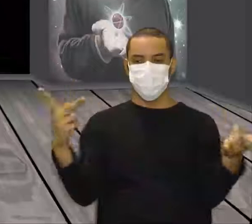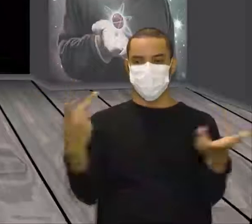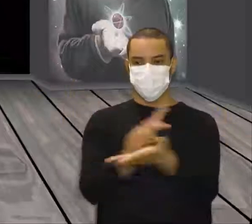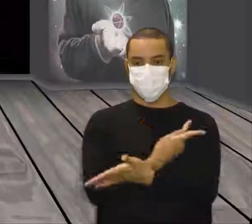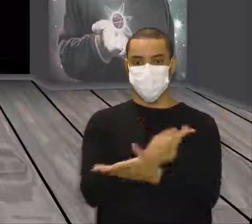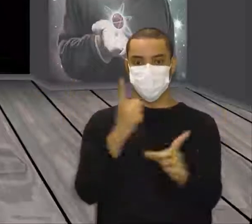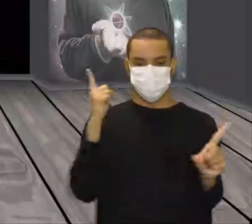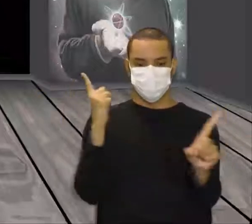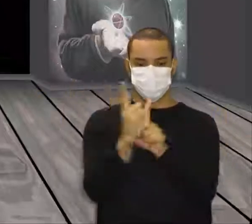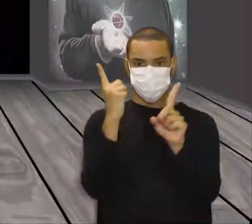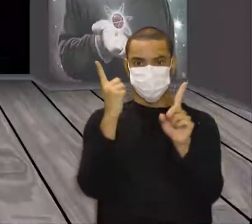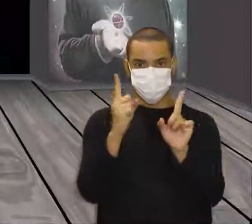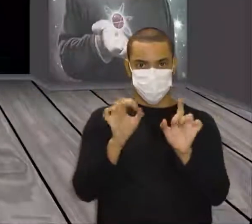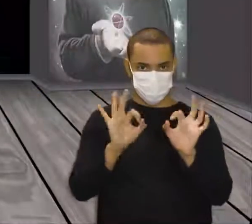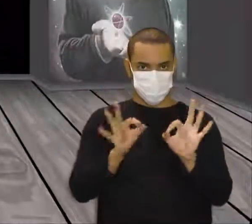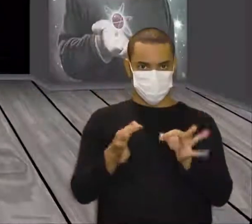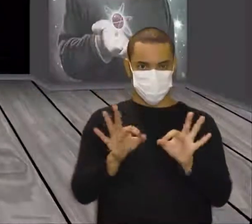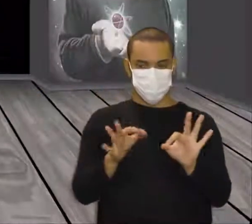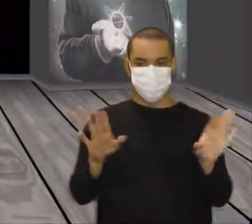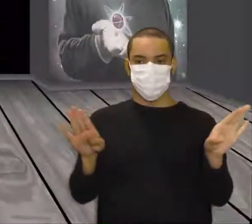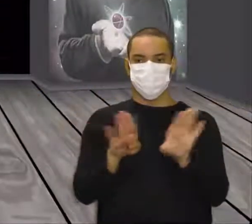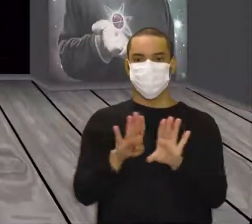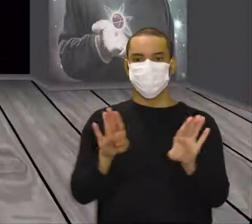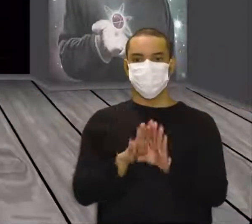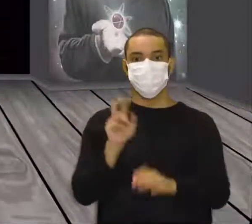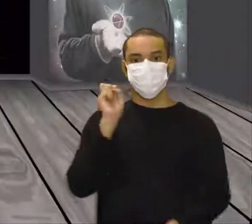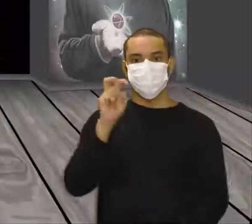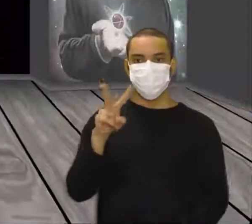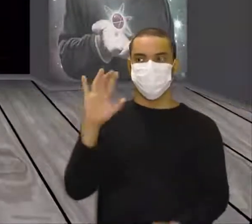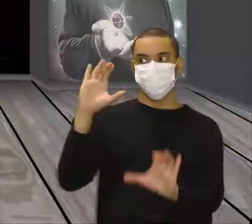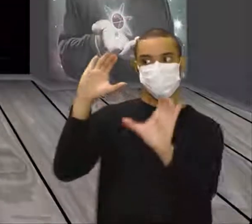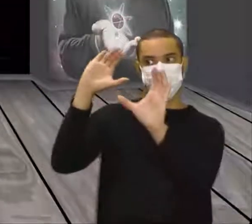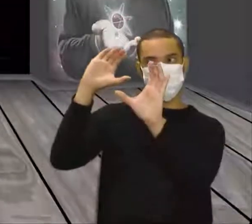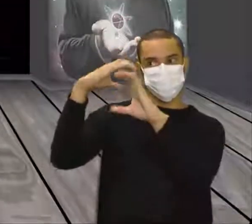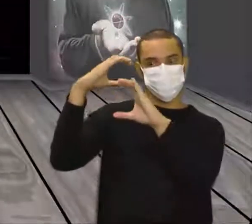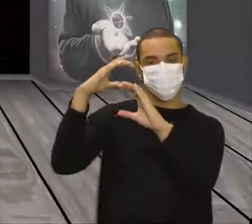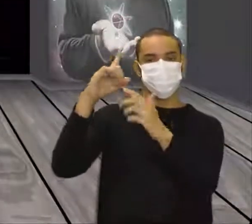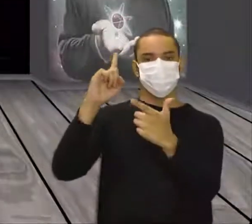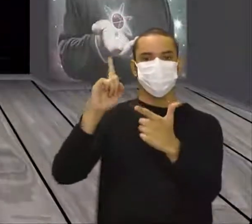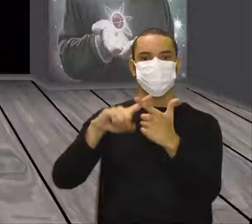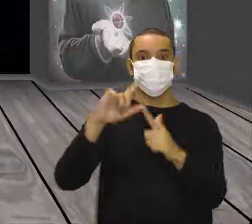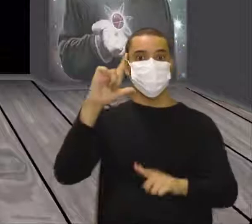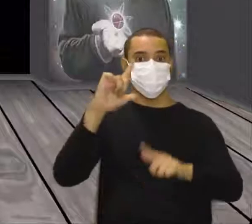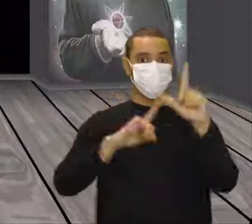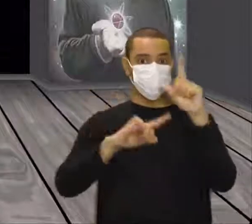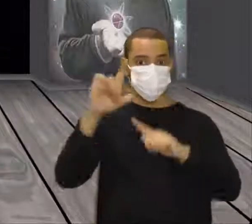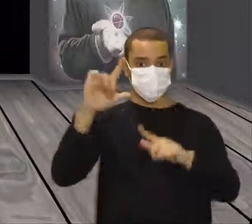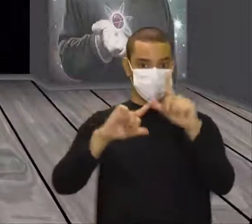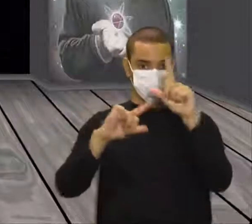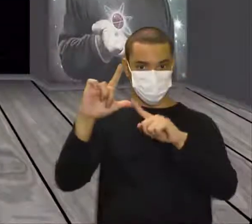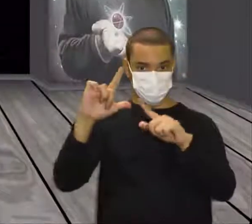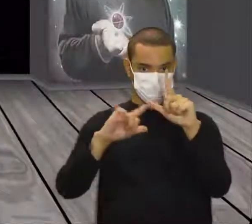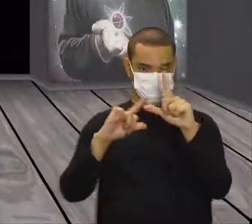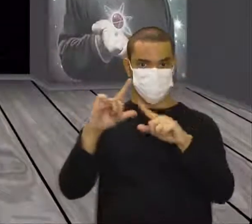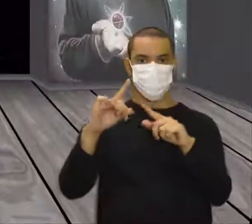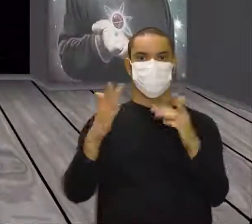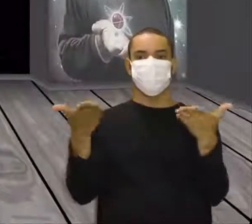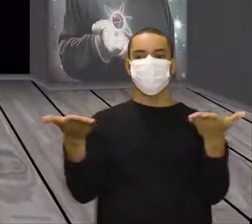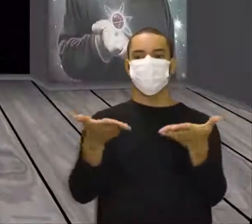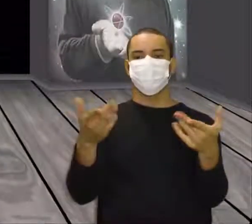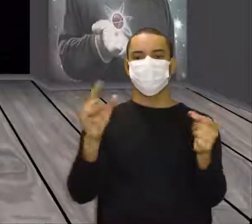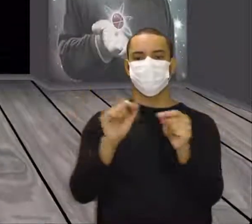ser detectadas, certo? Nós vimos ali buracos negros, estrelas de nêutrons, ok? E agora nós